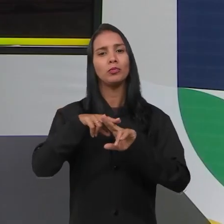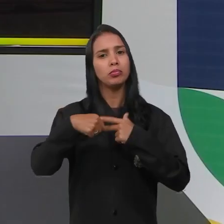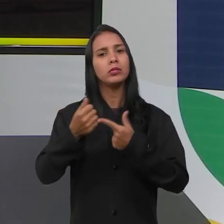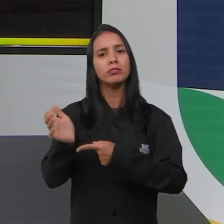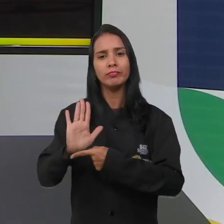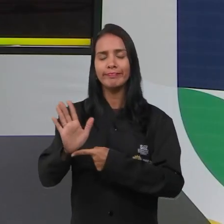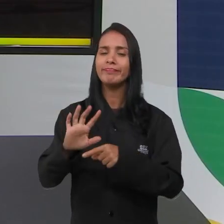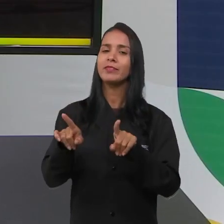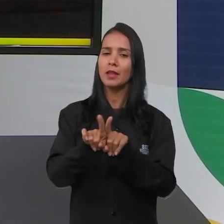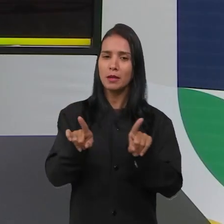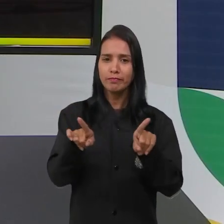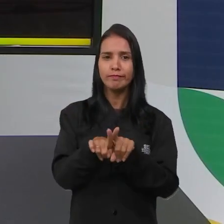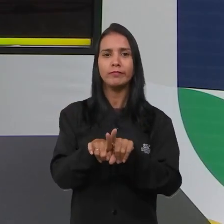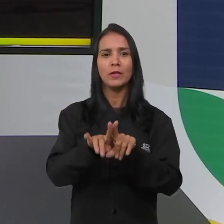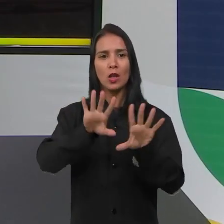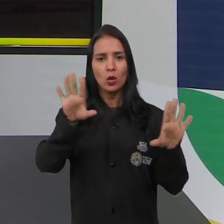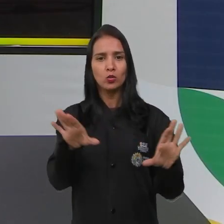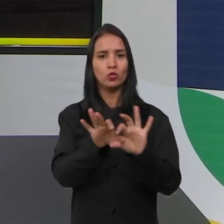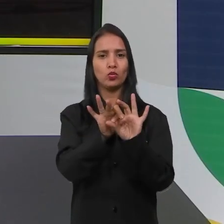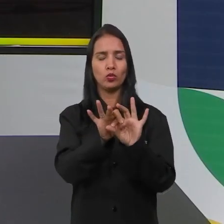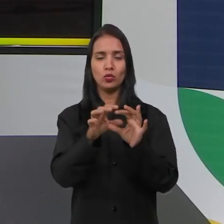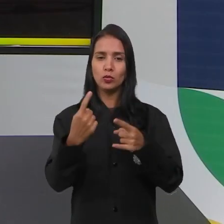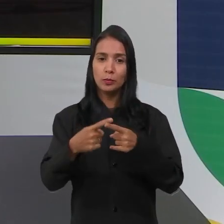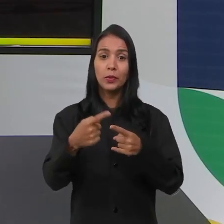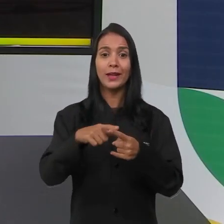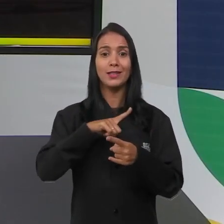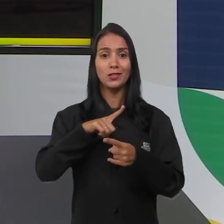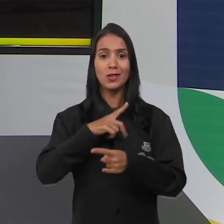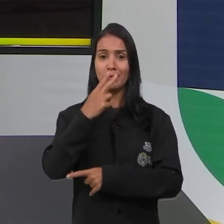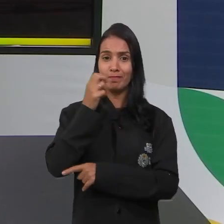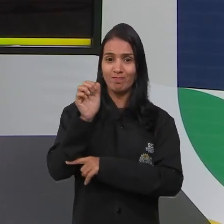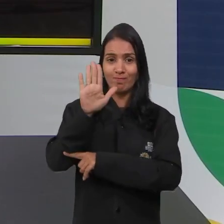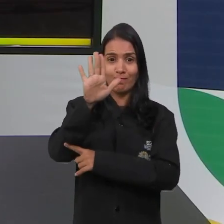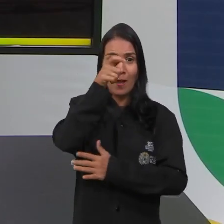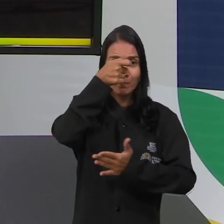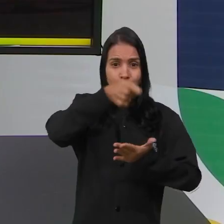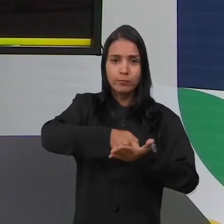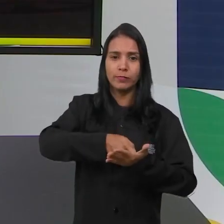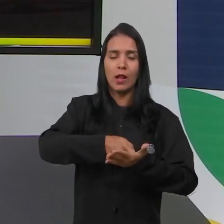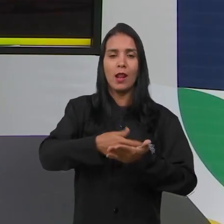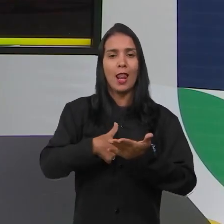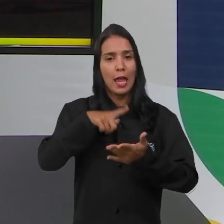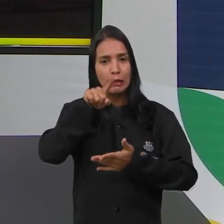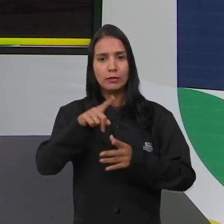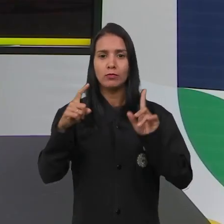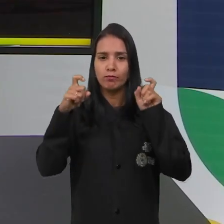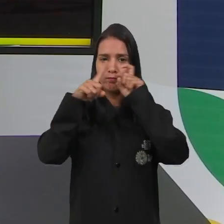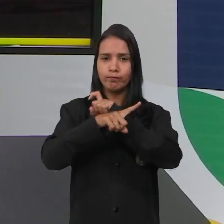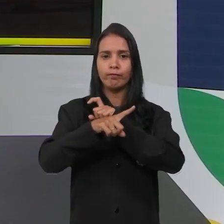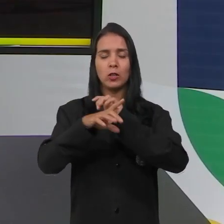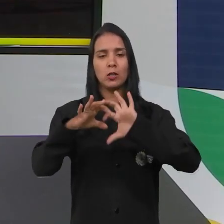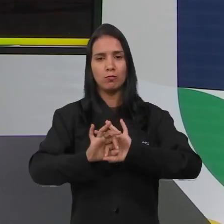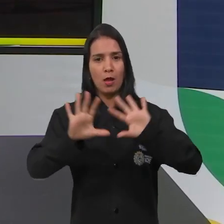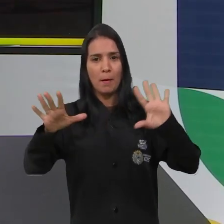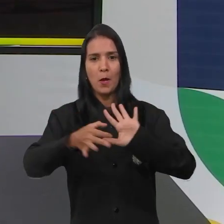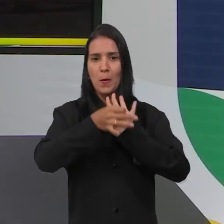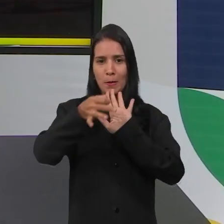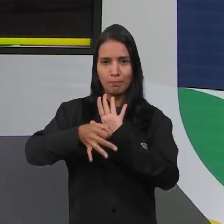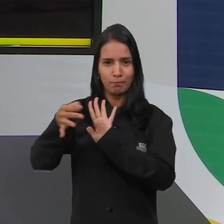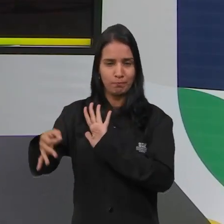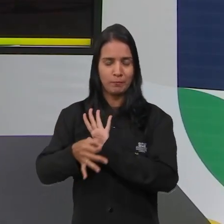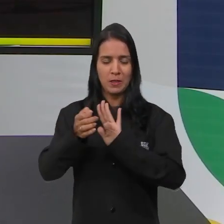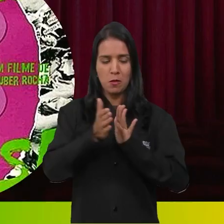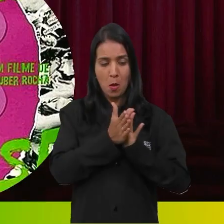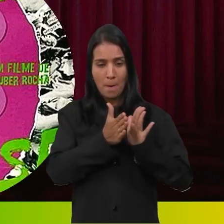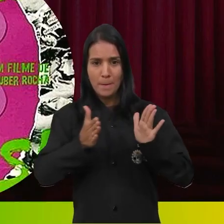nesse período por conta dessa dificuldade de se manifestar durante o período de ditadura. Então